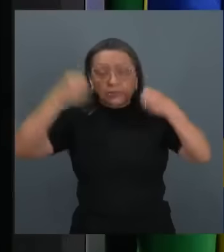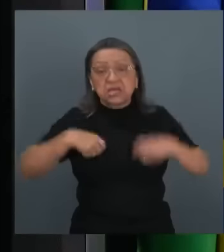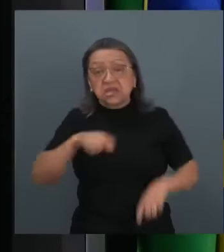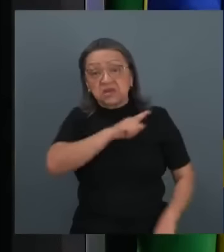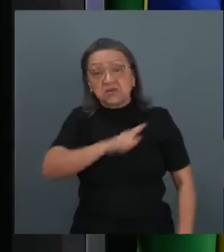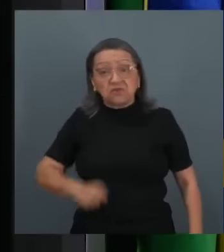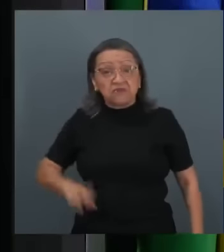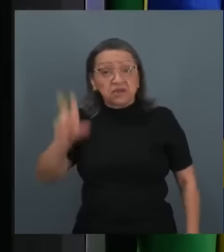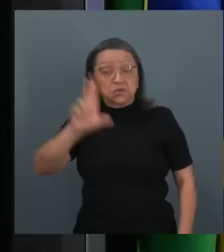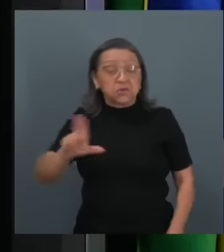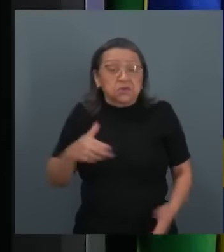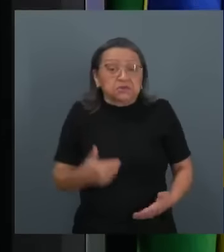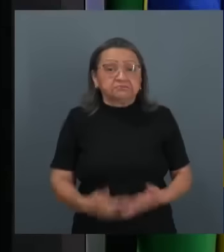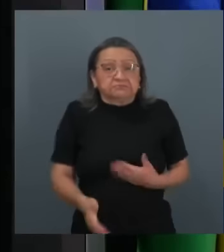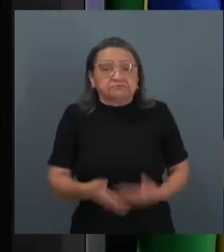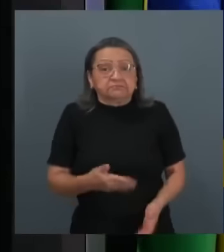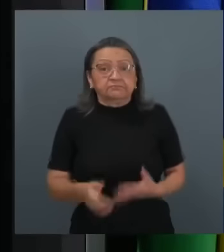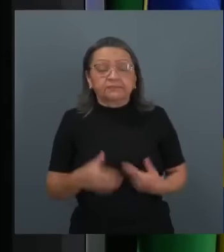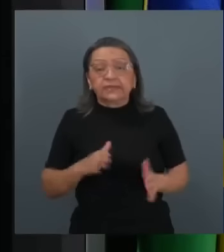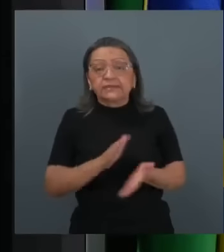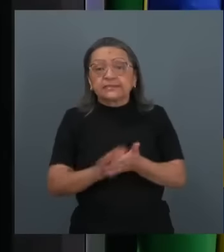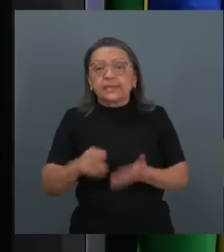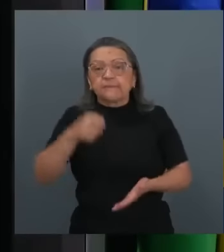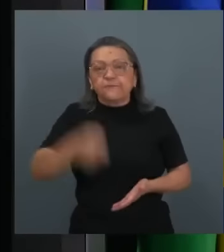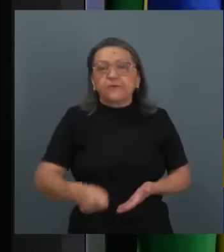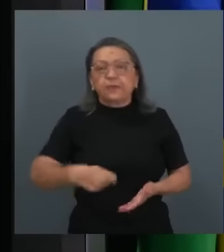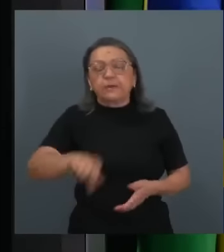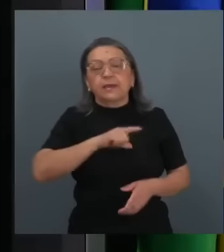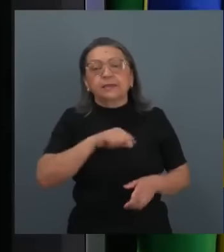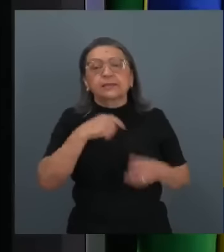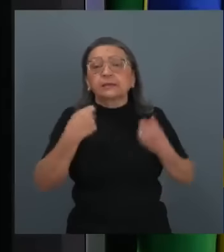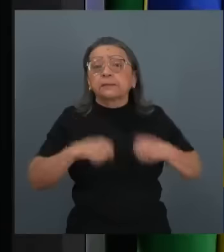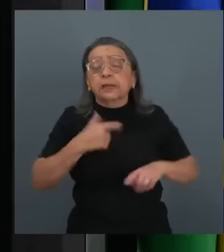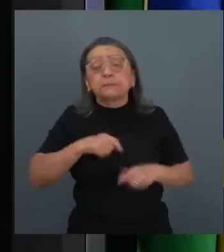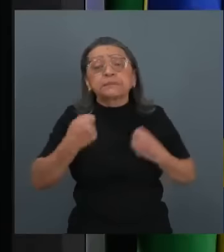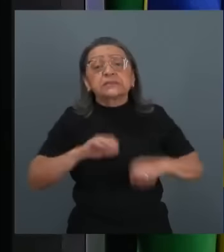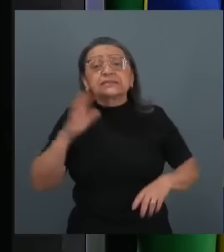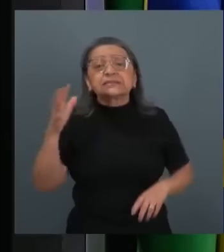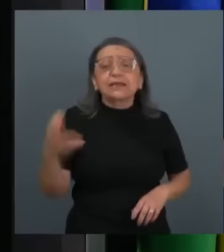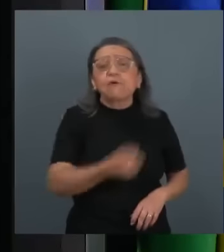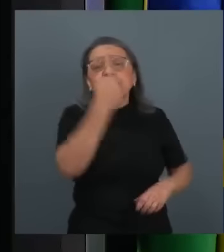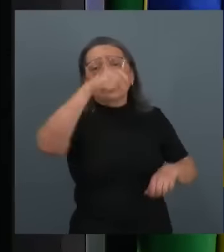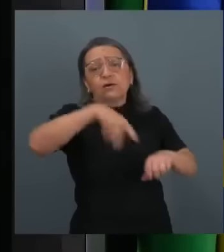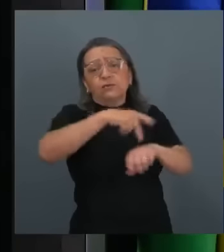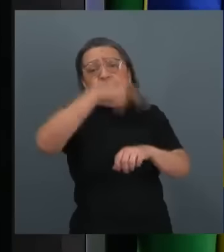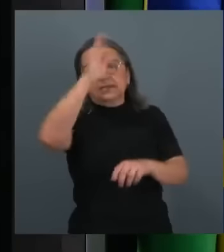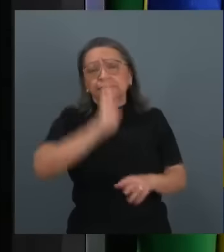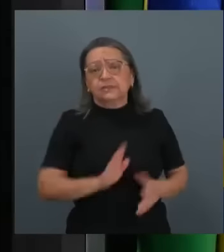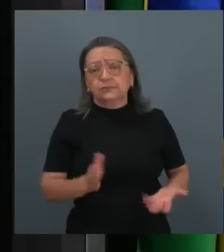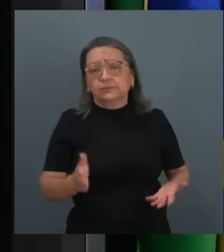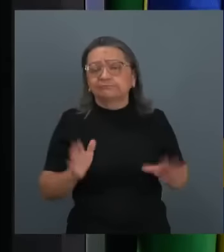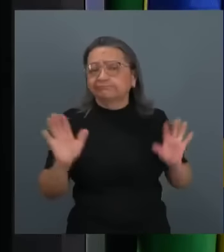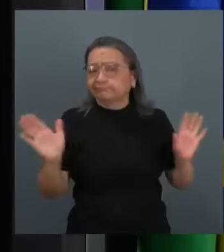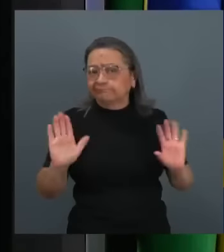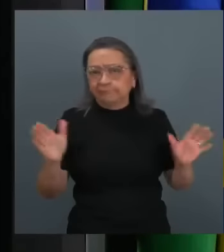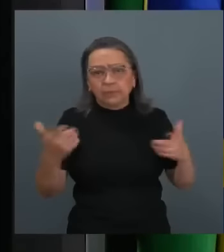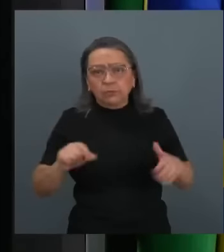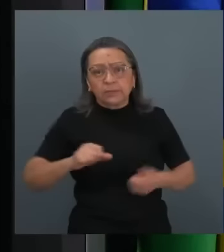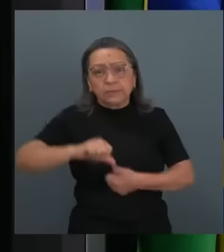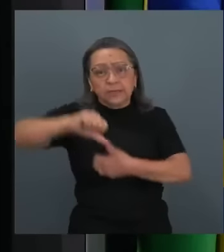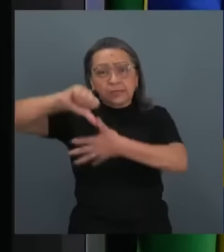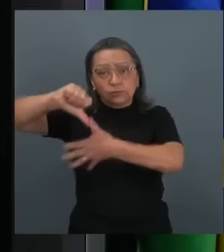sem bater firme com relação a essa necessidade para salvar o Brasil. Não existe na América do